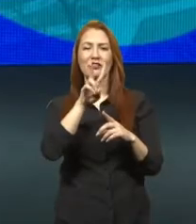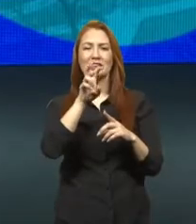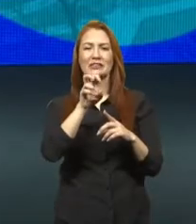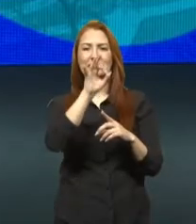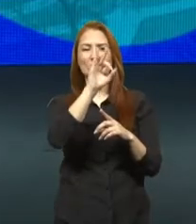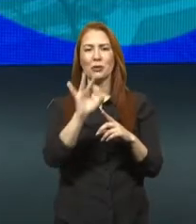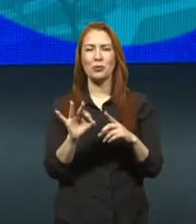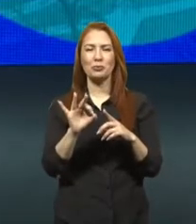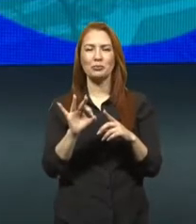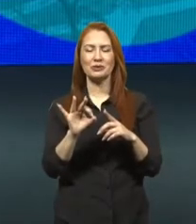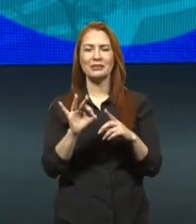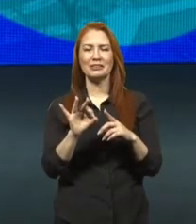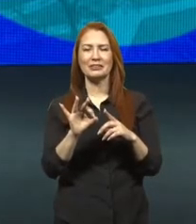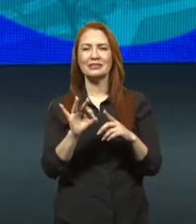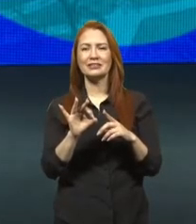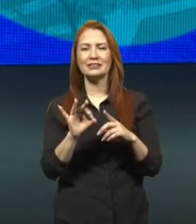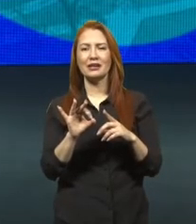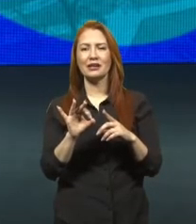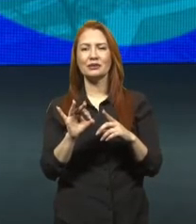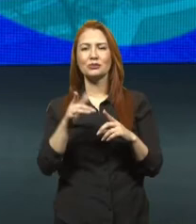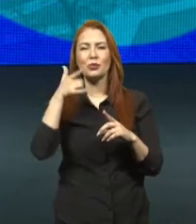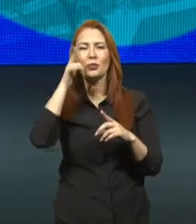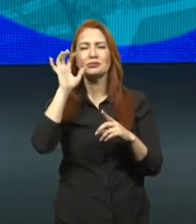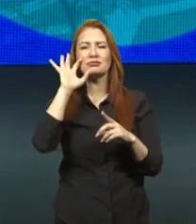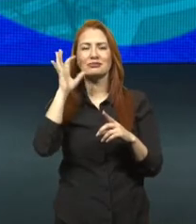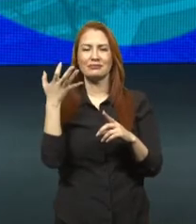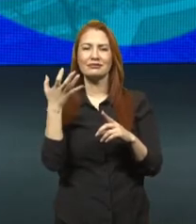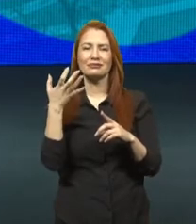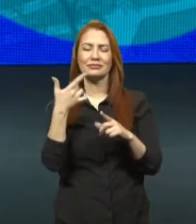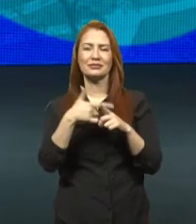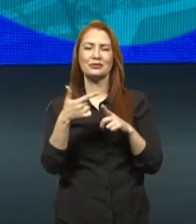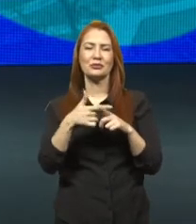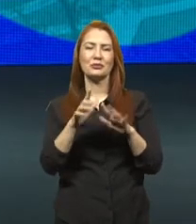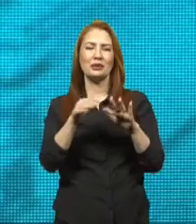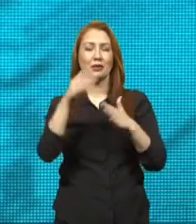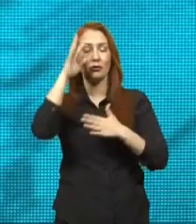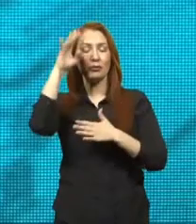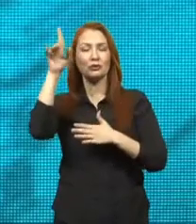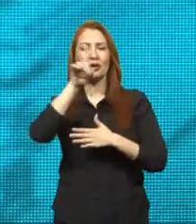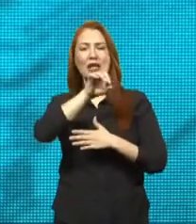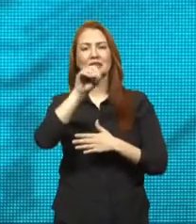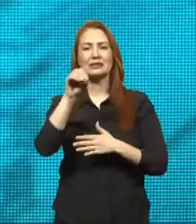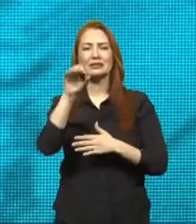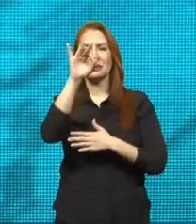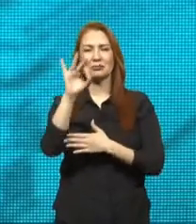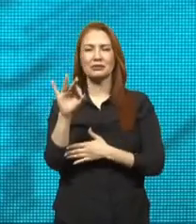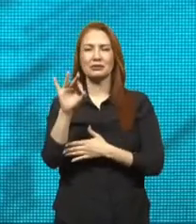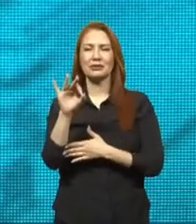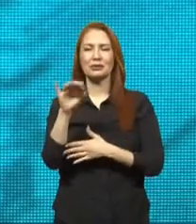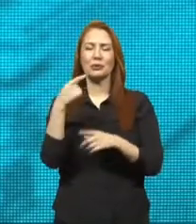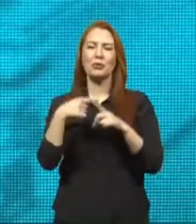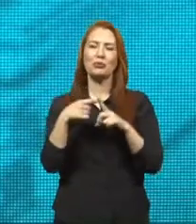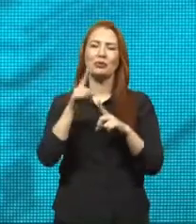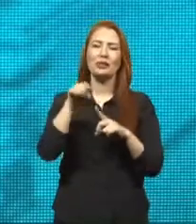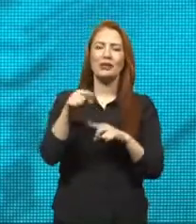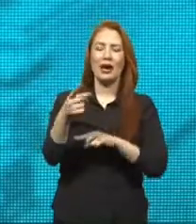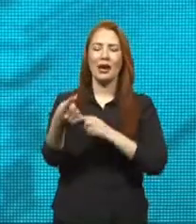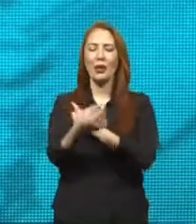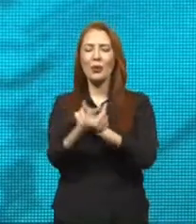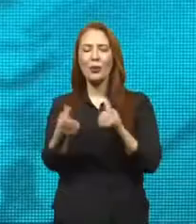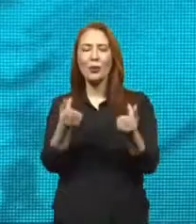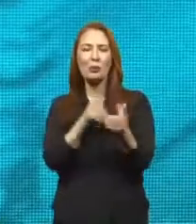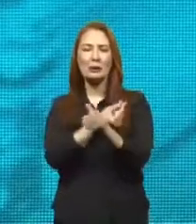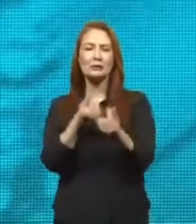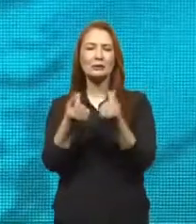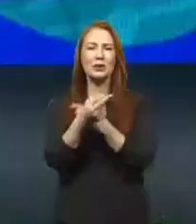Vanessa, vamos sonhar no 100%, a gente pode sonhar, vamos sonhar 100%, né? Afinal, esse é o desafio da economia circular, né, Vicky? É não deixar nada